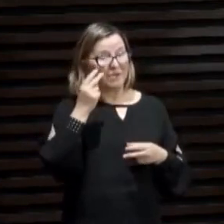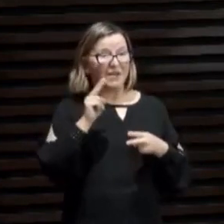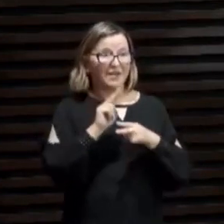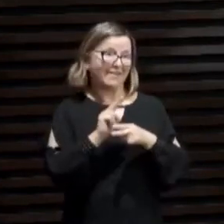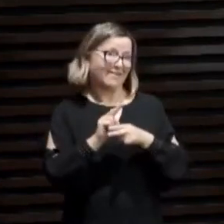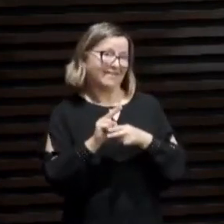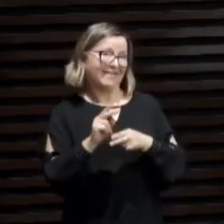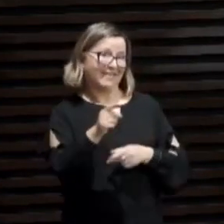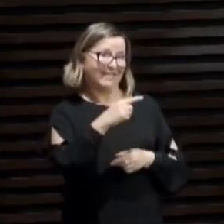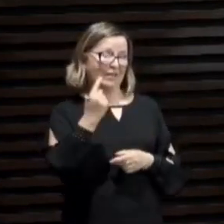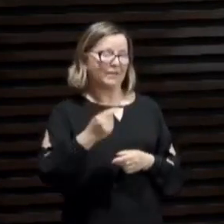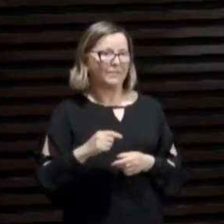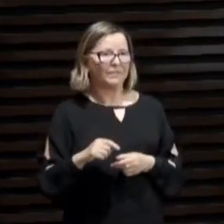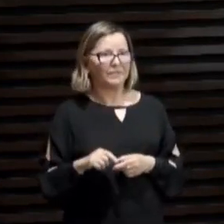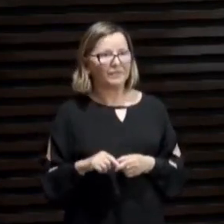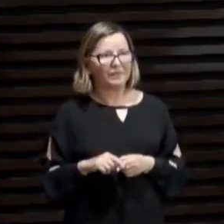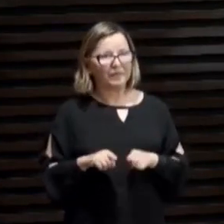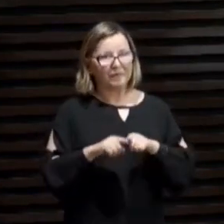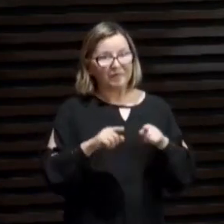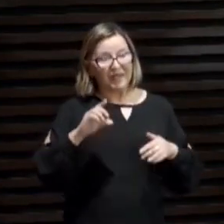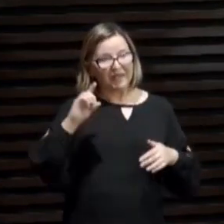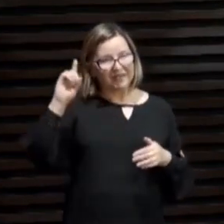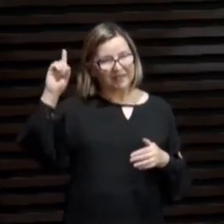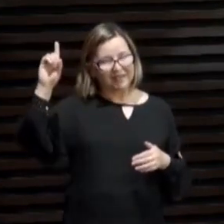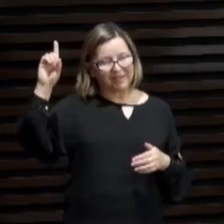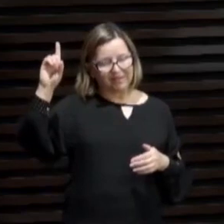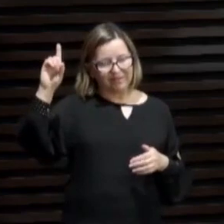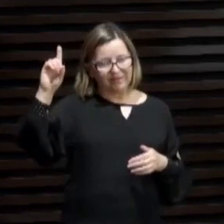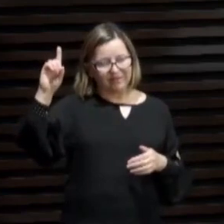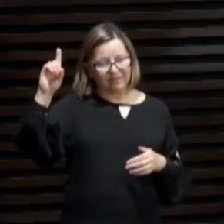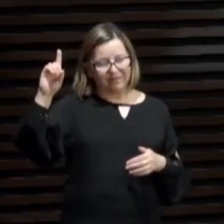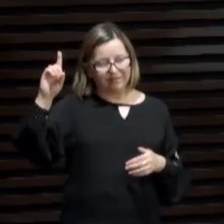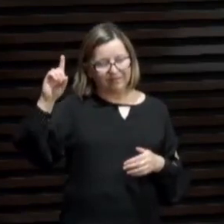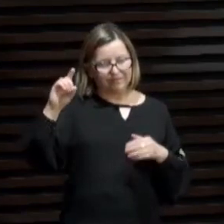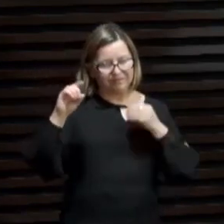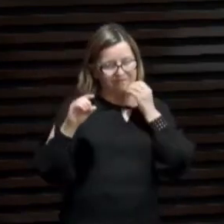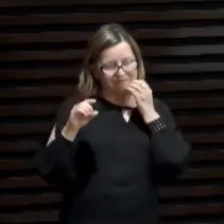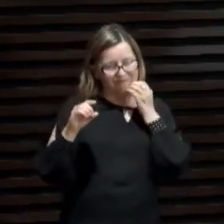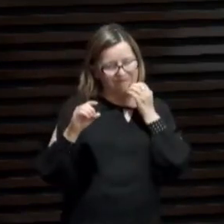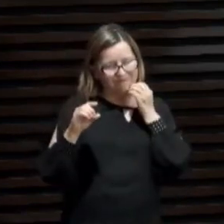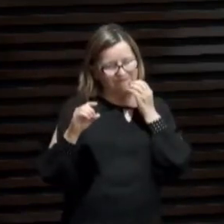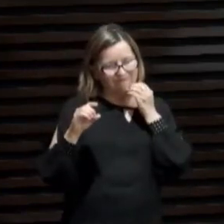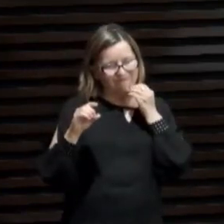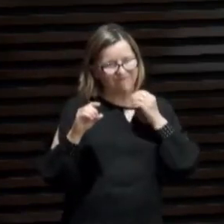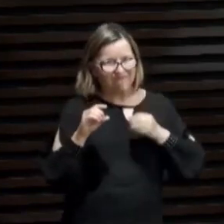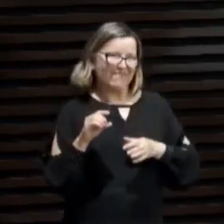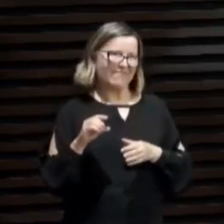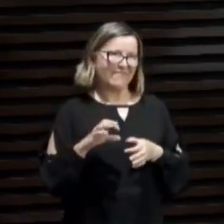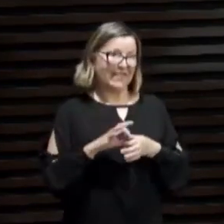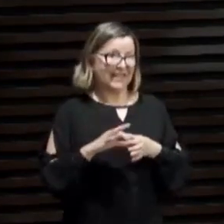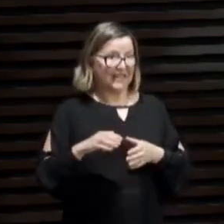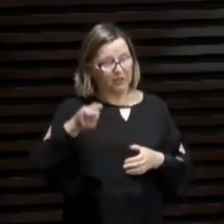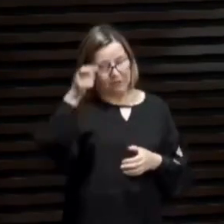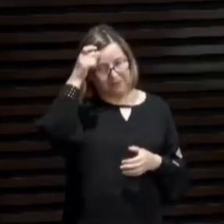Mas ele não faz. Ele manda o empregado dele fazer, Satanás. Então ele começa